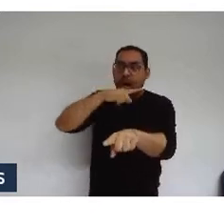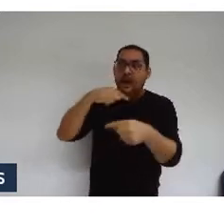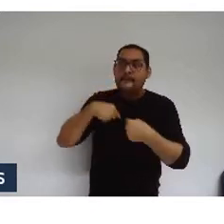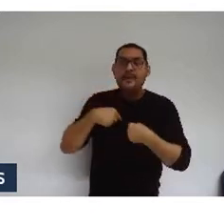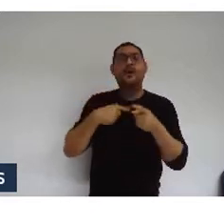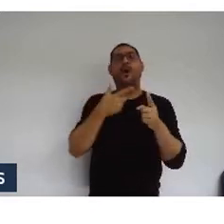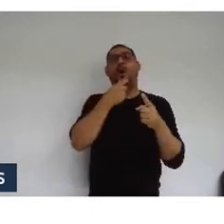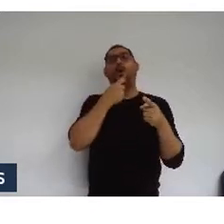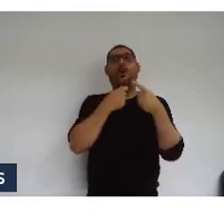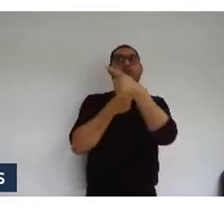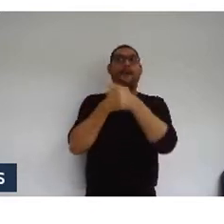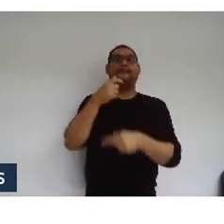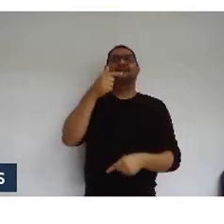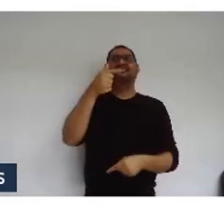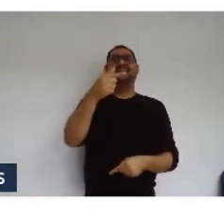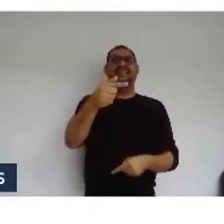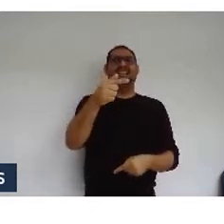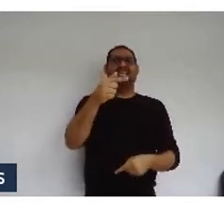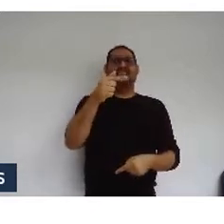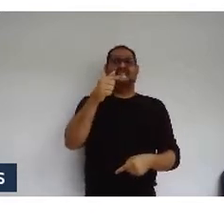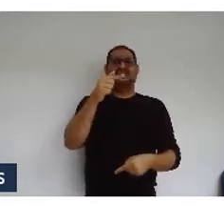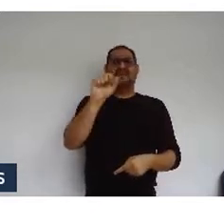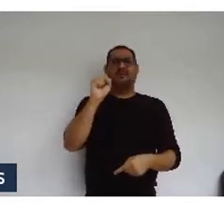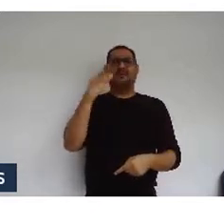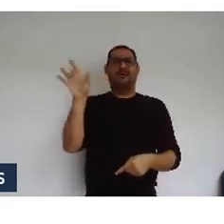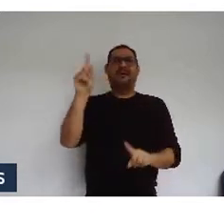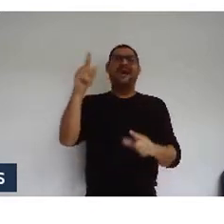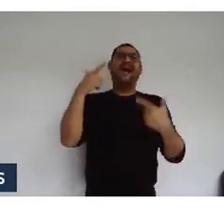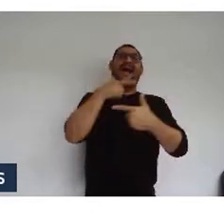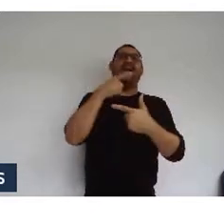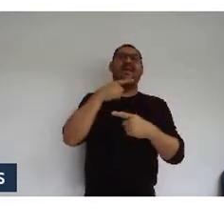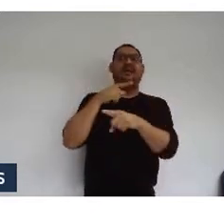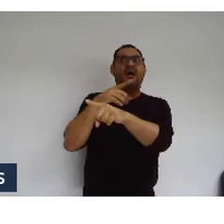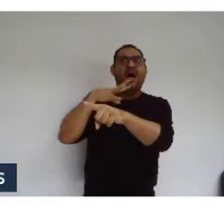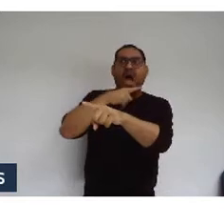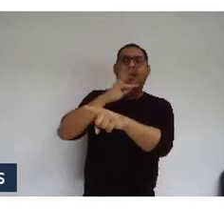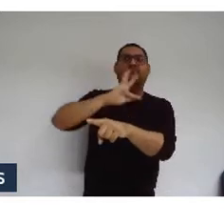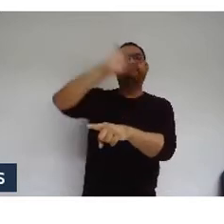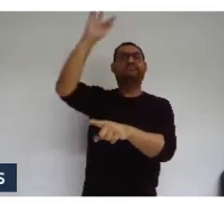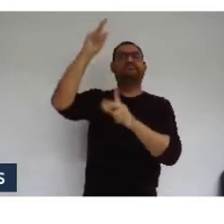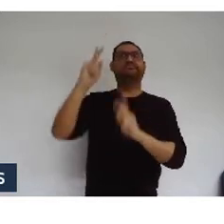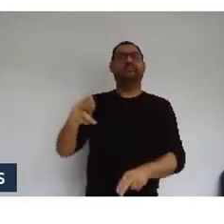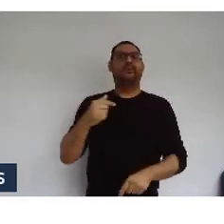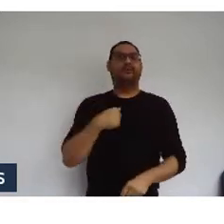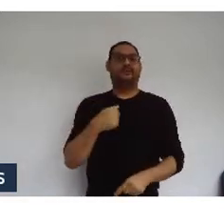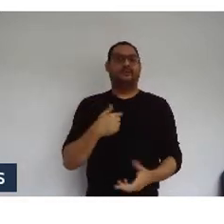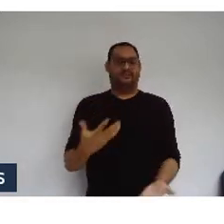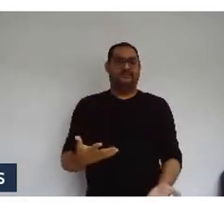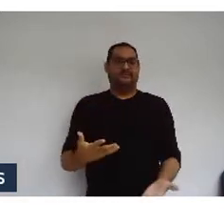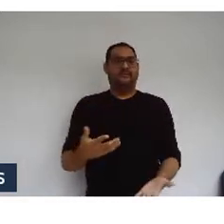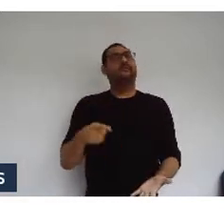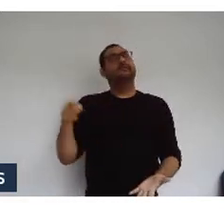70 anos, 70 e poucos anos, e ri. Então, aí vocês veem uma